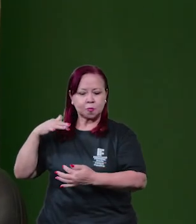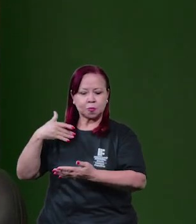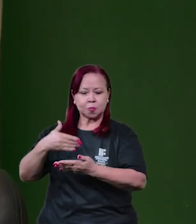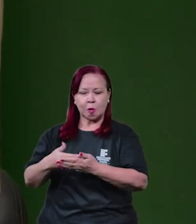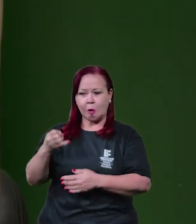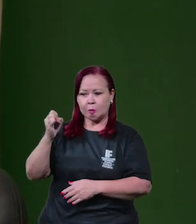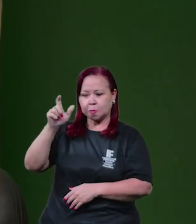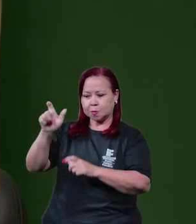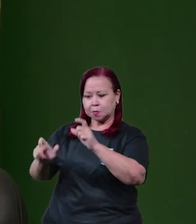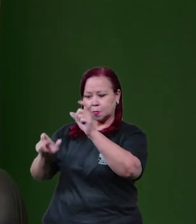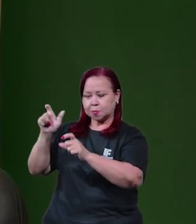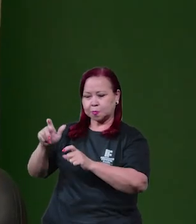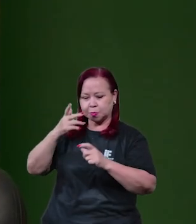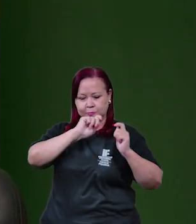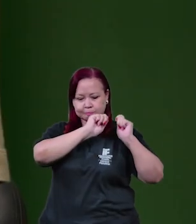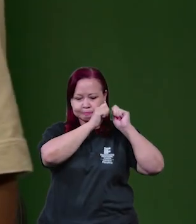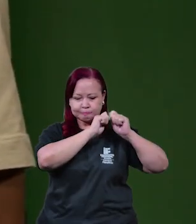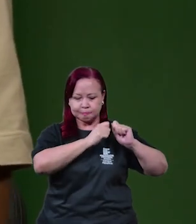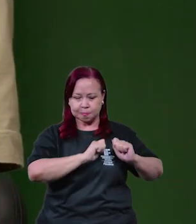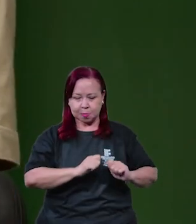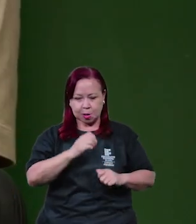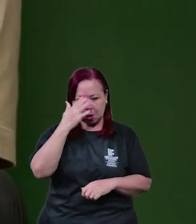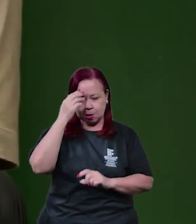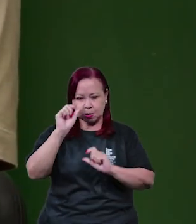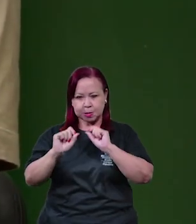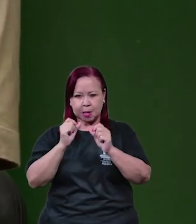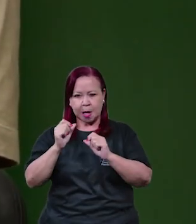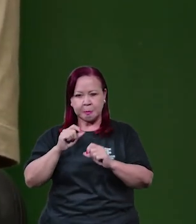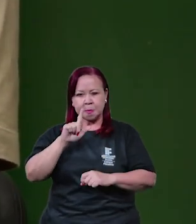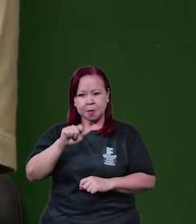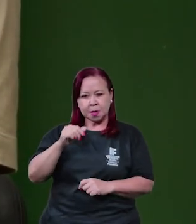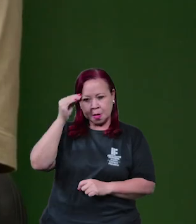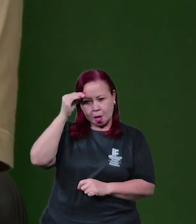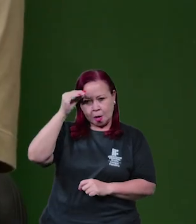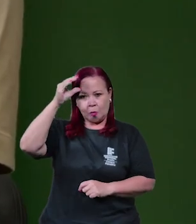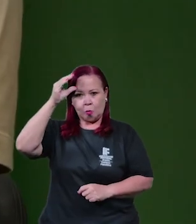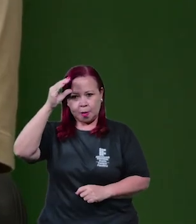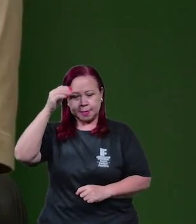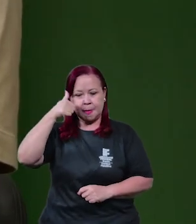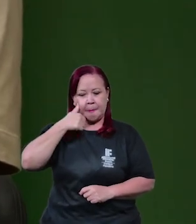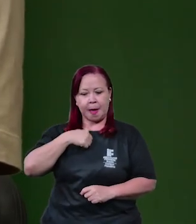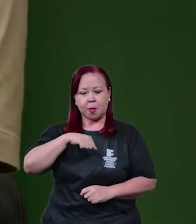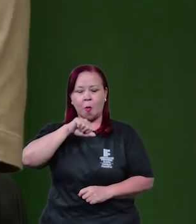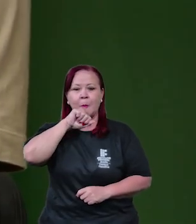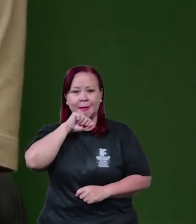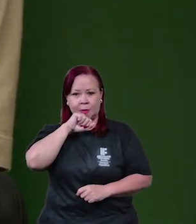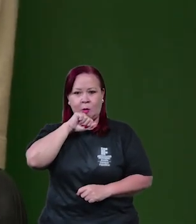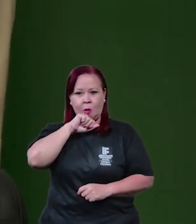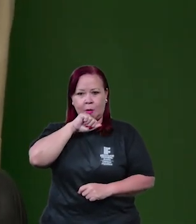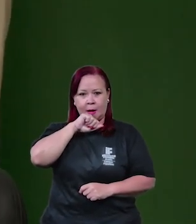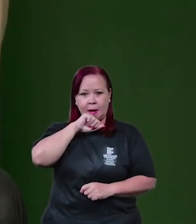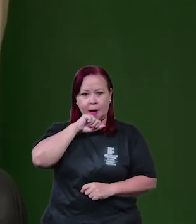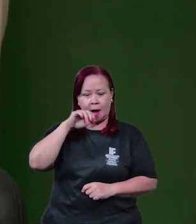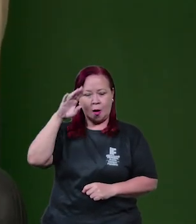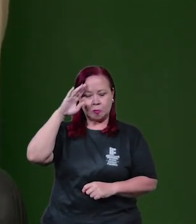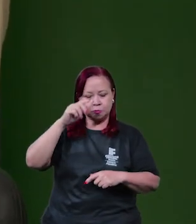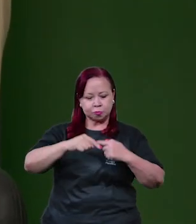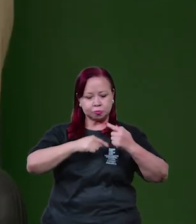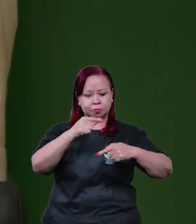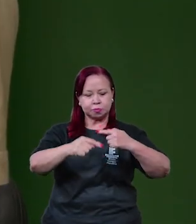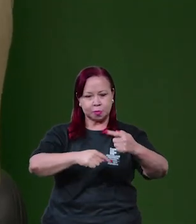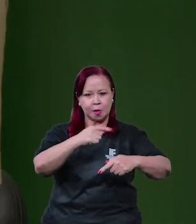figura das trançadeiras, né? A gente sabe que, tipo, é um conhecimento matriarcal, predominantemente, passado de geração em